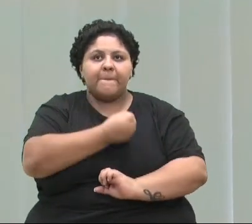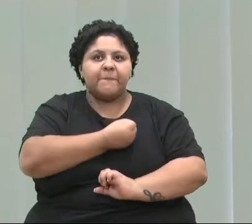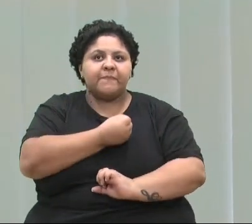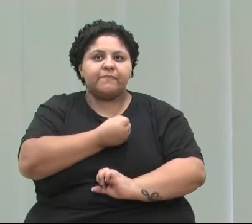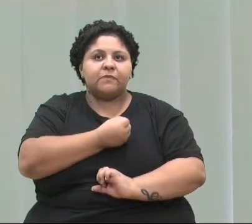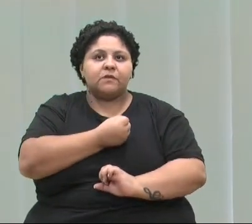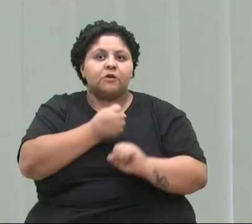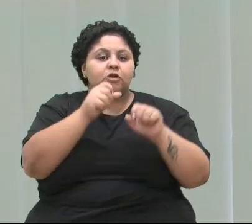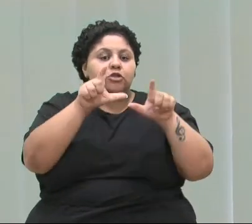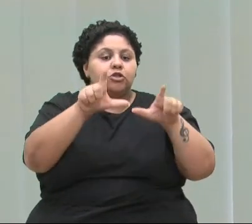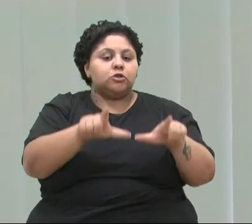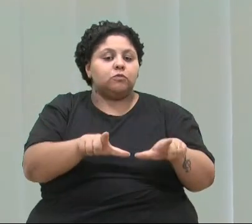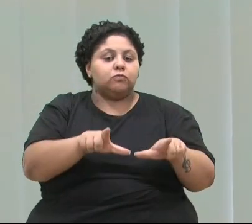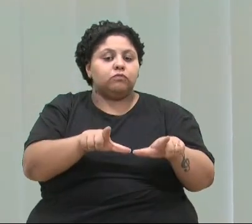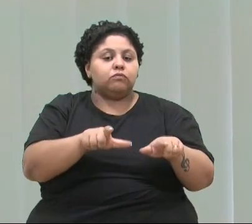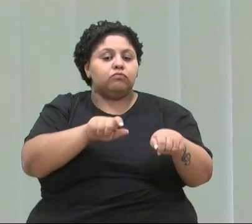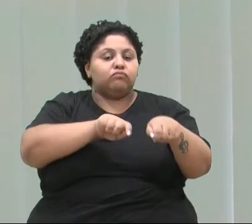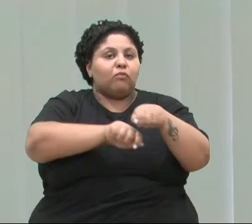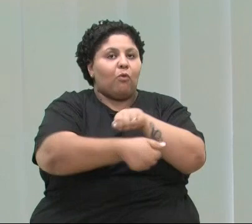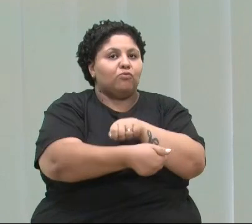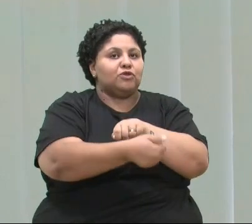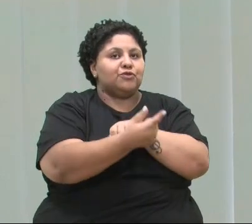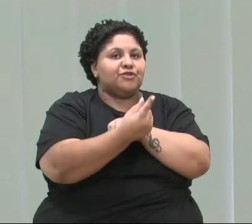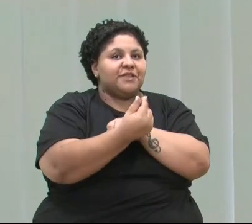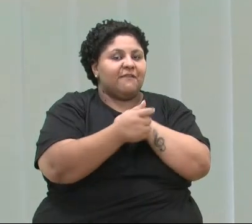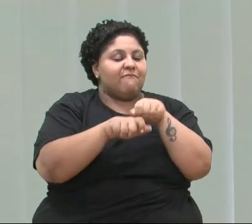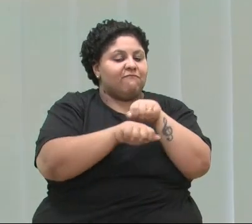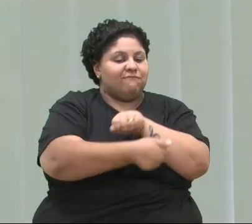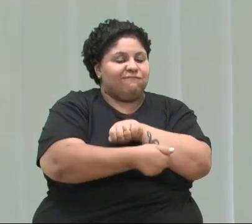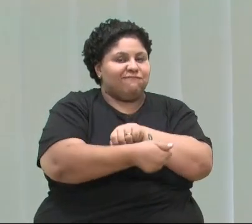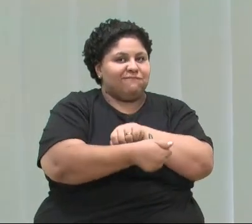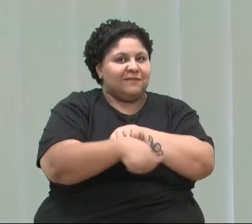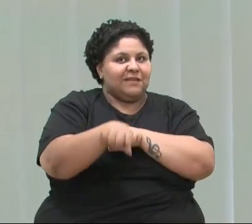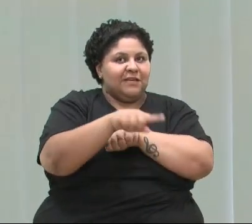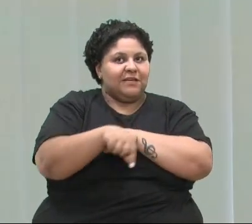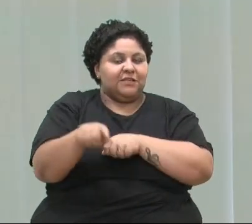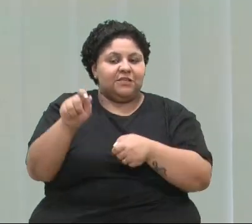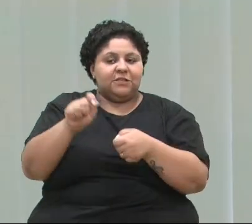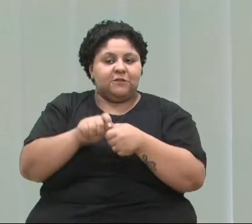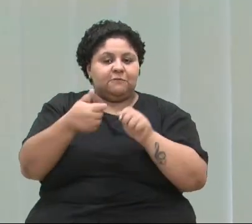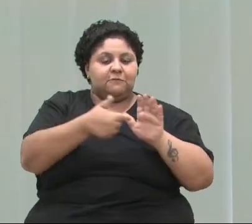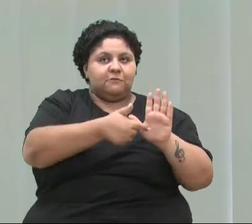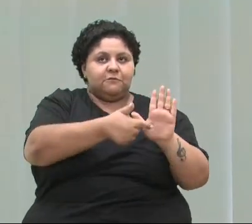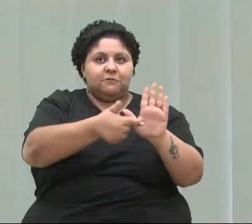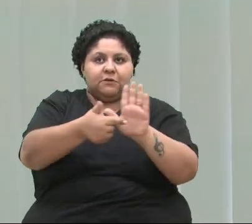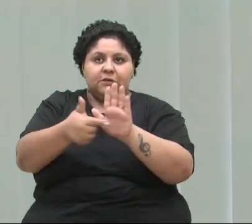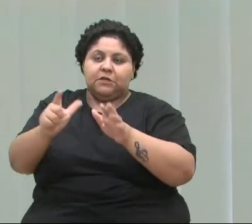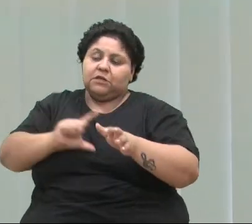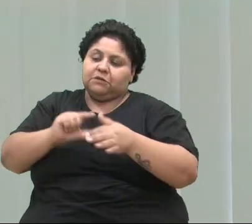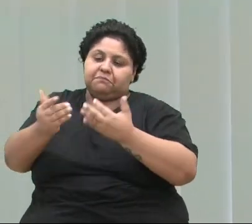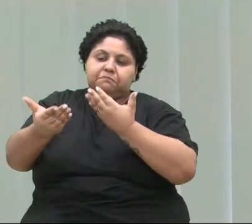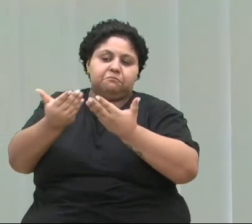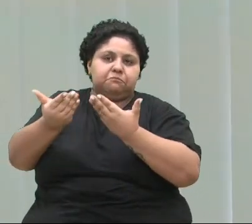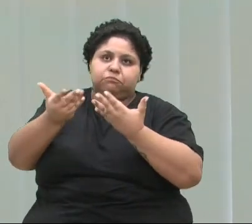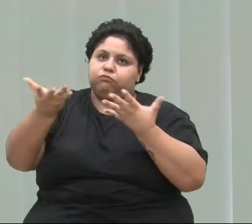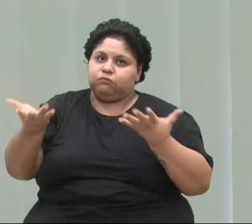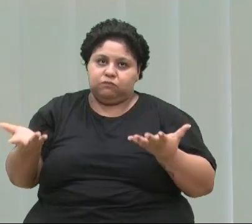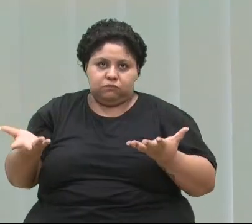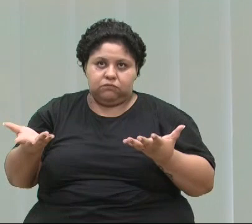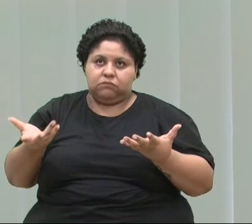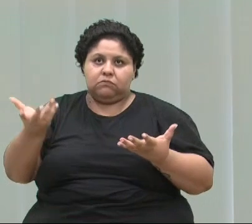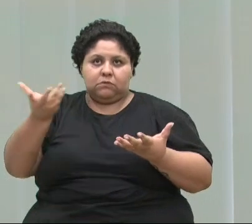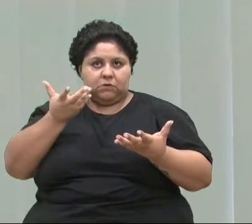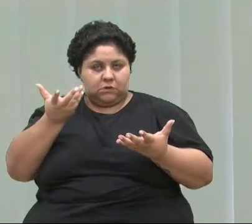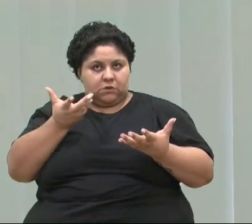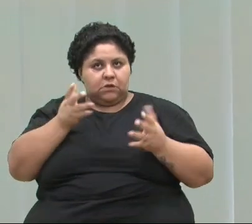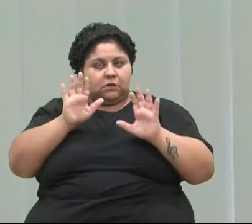esse recurso está sendo aplicado. A gente faz a apresentação e, havendo dúvidas, se quiserem me